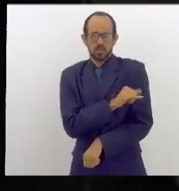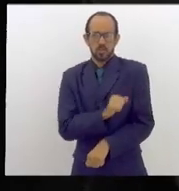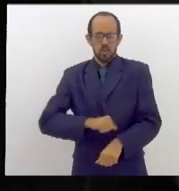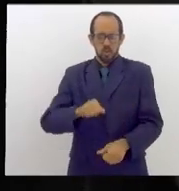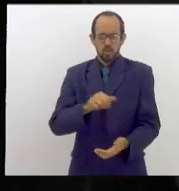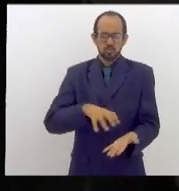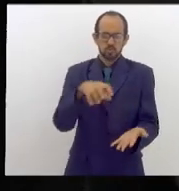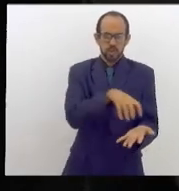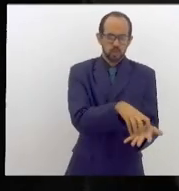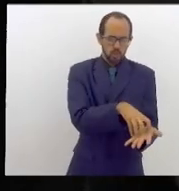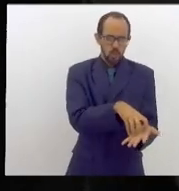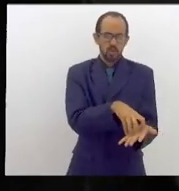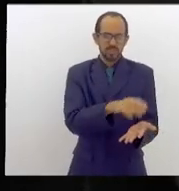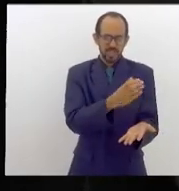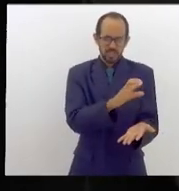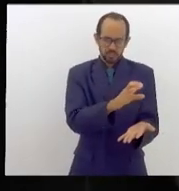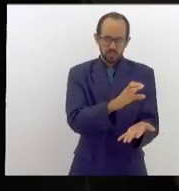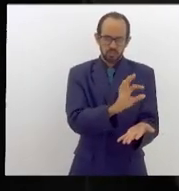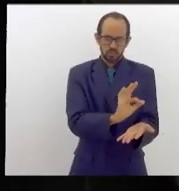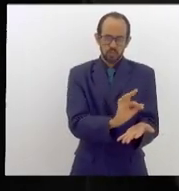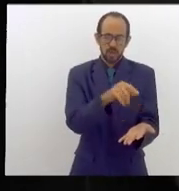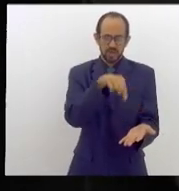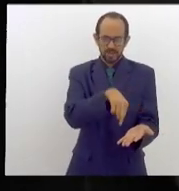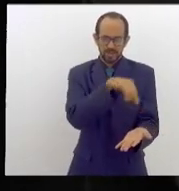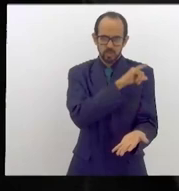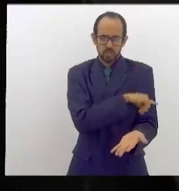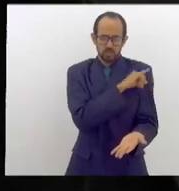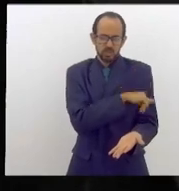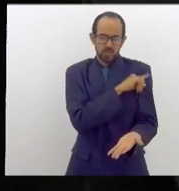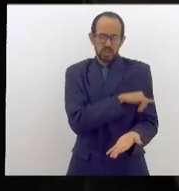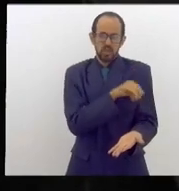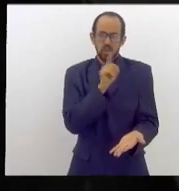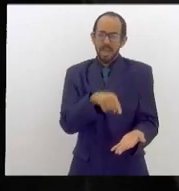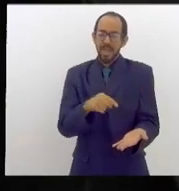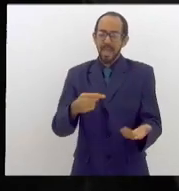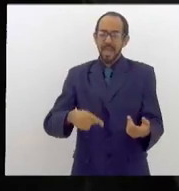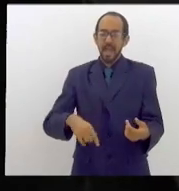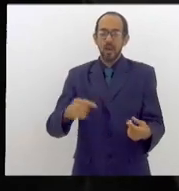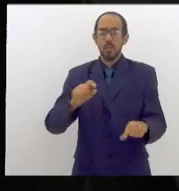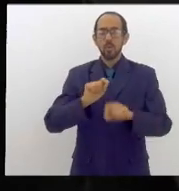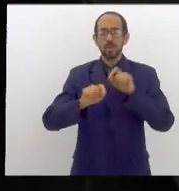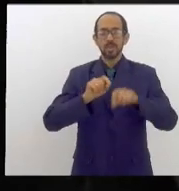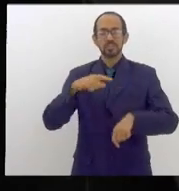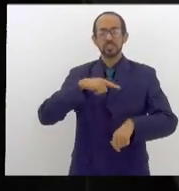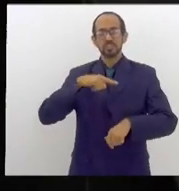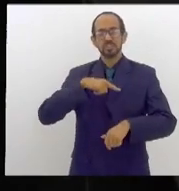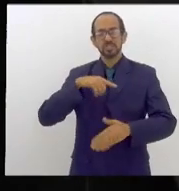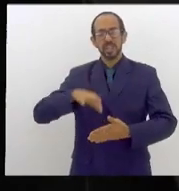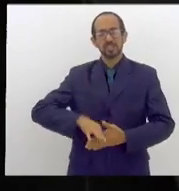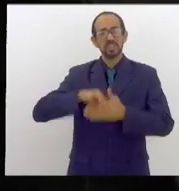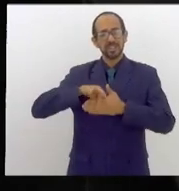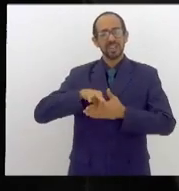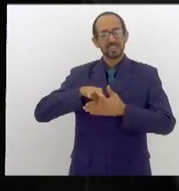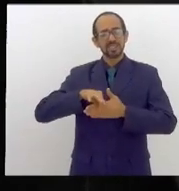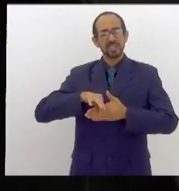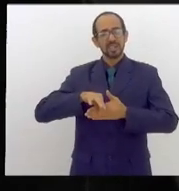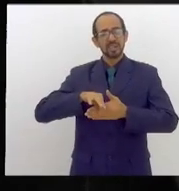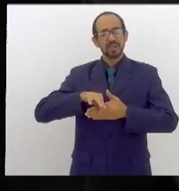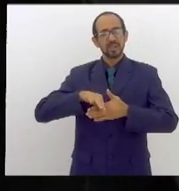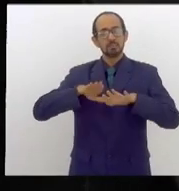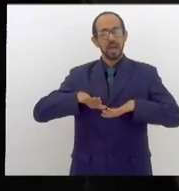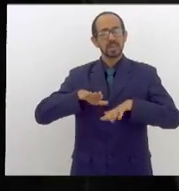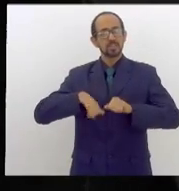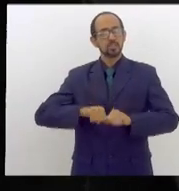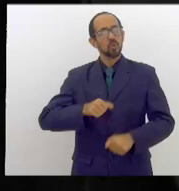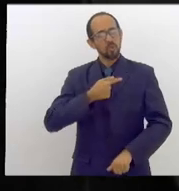Estadual Federal do Rio de Janeiro é Nossa grande vantagem competitiva de longo prazo e o Rio de Janeiro tem dificuldade o governador